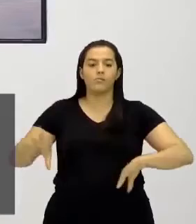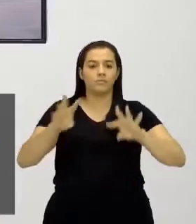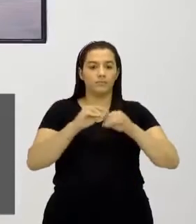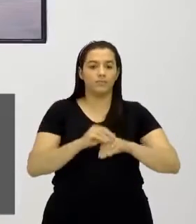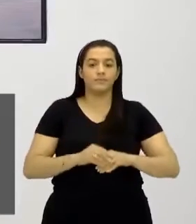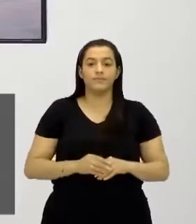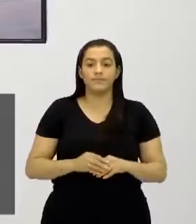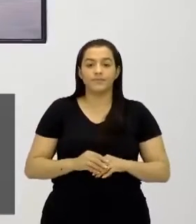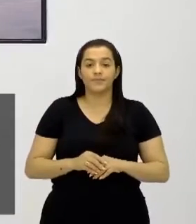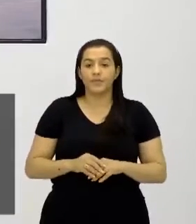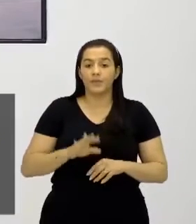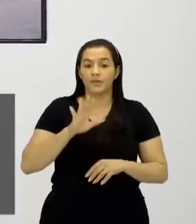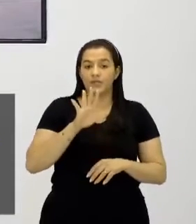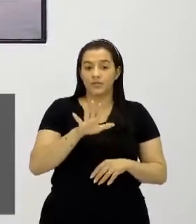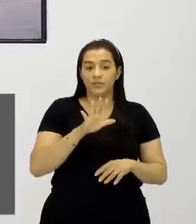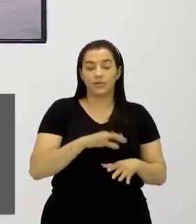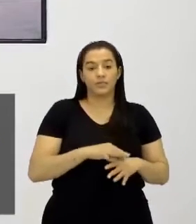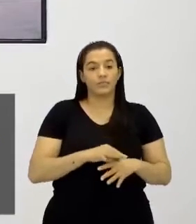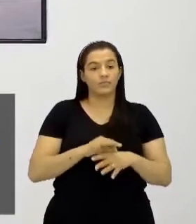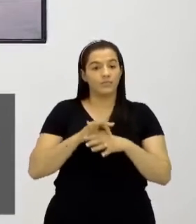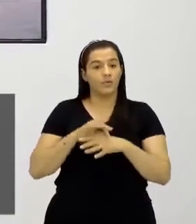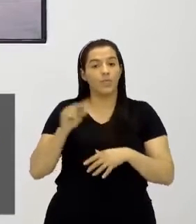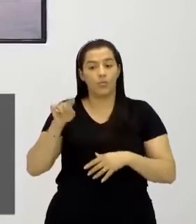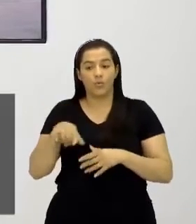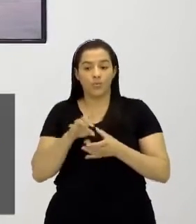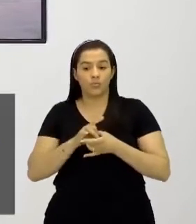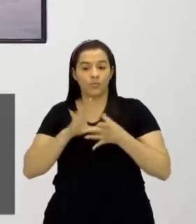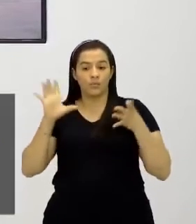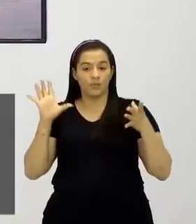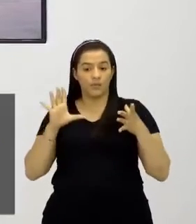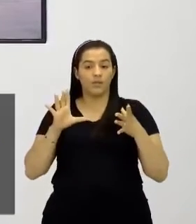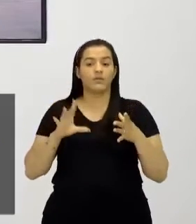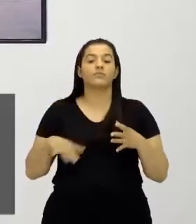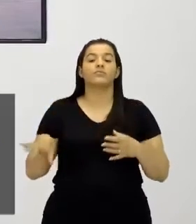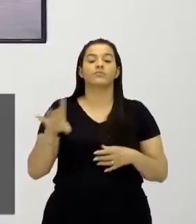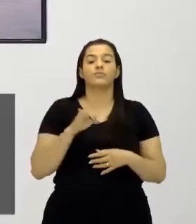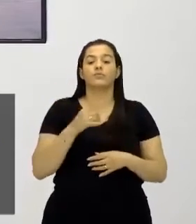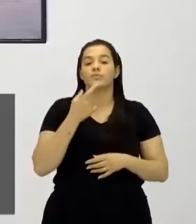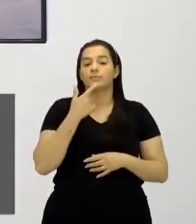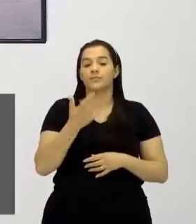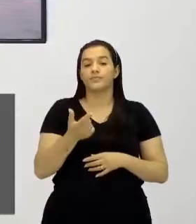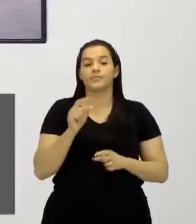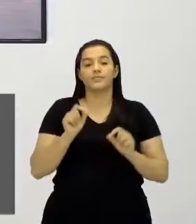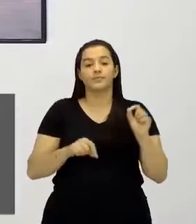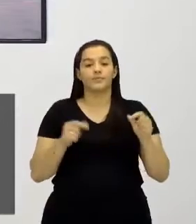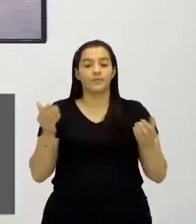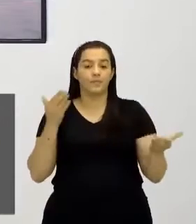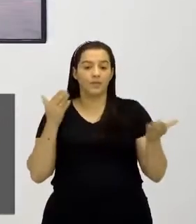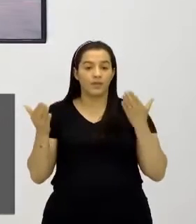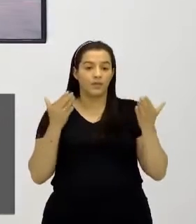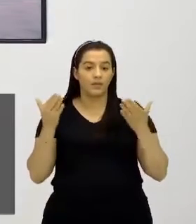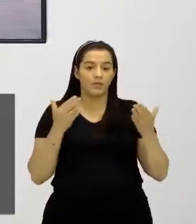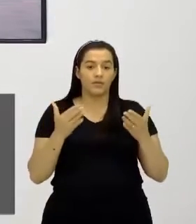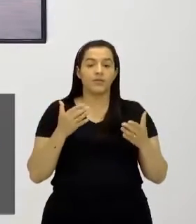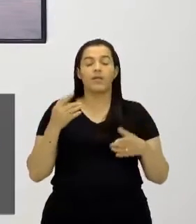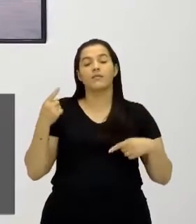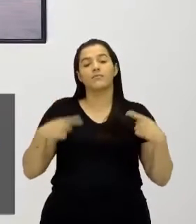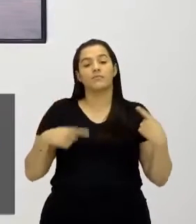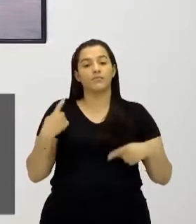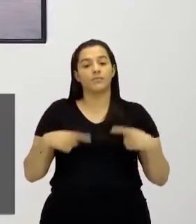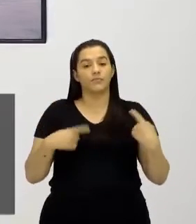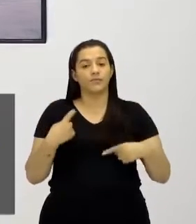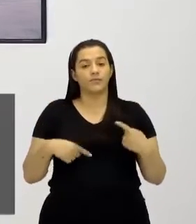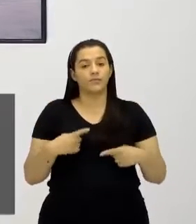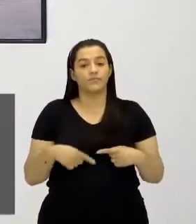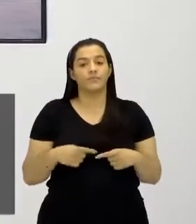ali. Só que os liberais, olha os liberais de novo, porque a habilidade fala assim, ó, compare a diversidade política. Então, eu